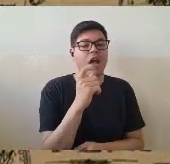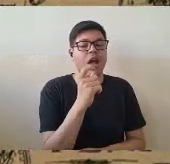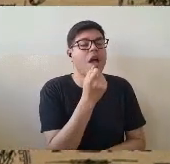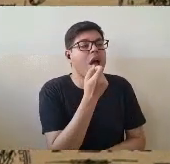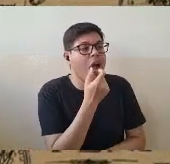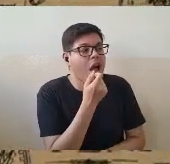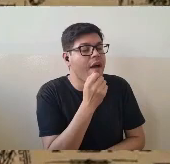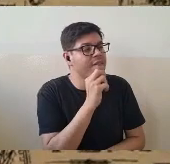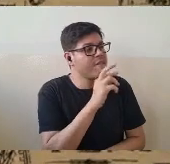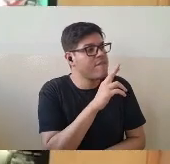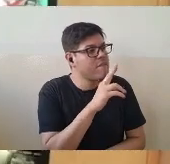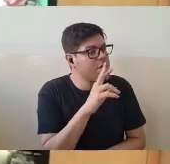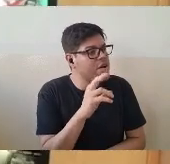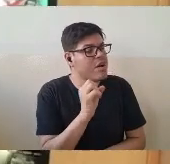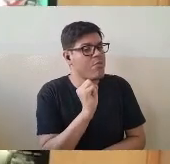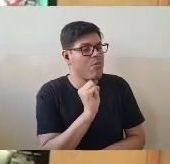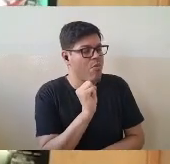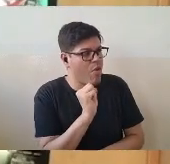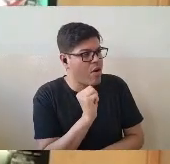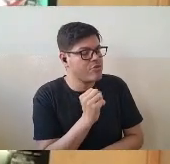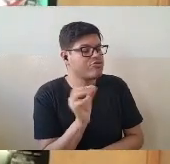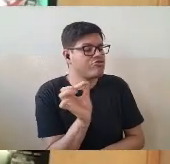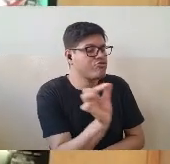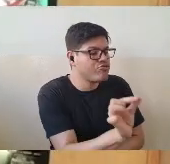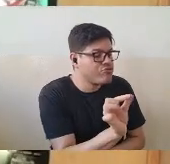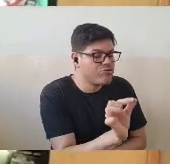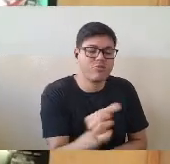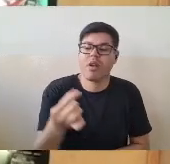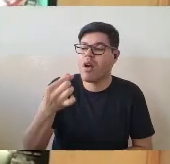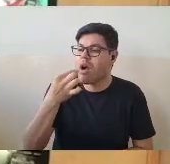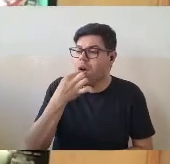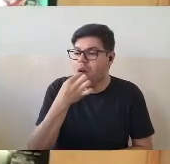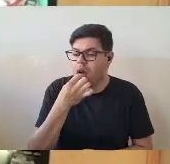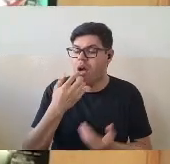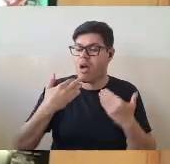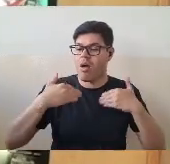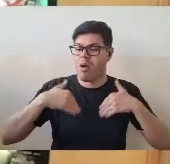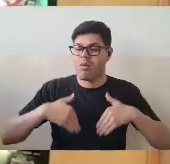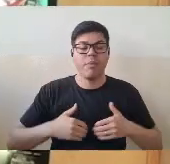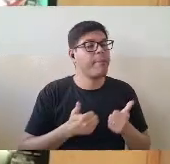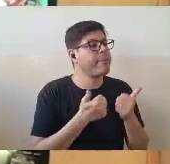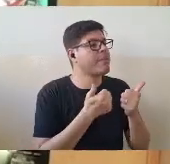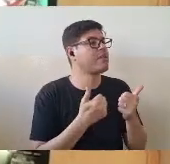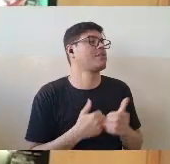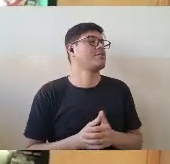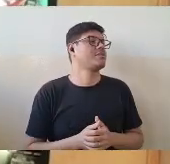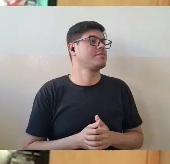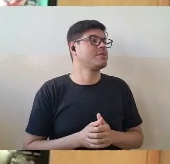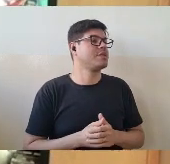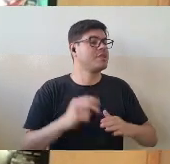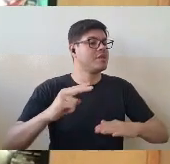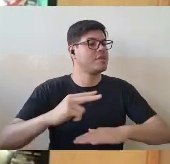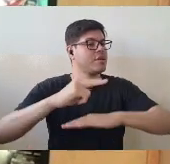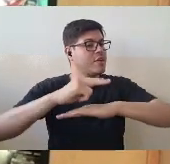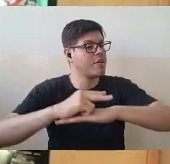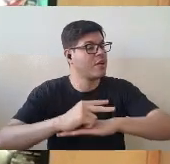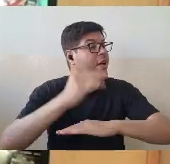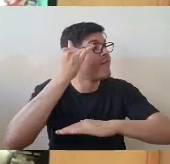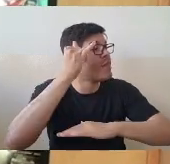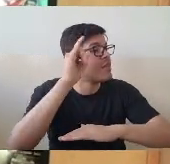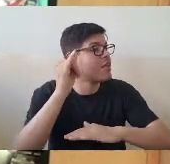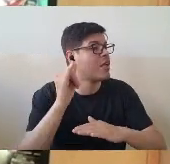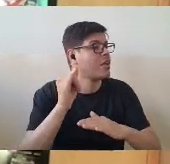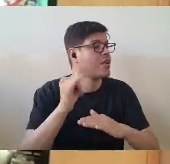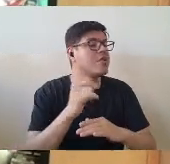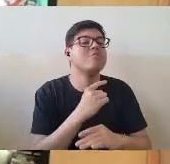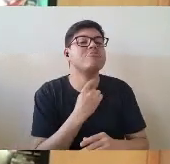colaterais. E outra, você está prevenindo contra a internação, contra uma UTI e contra um óbito. Que ninguém quer um óbito